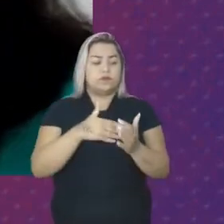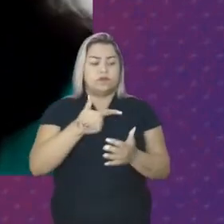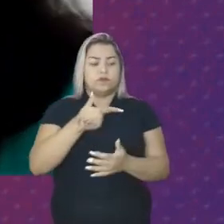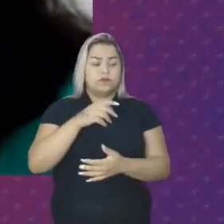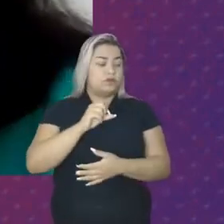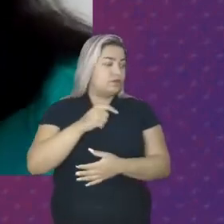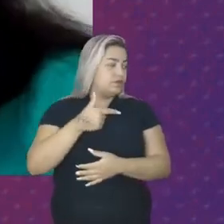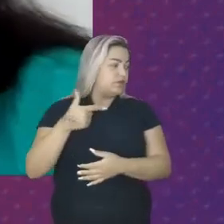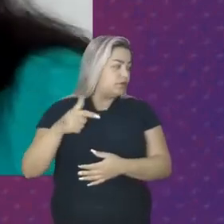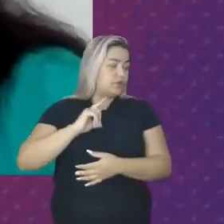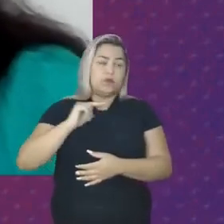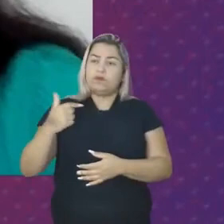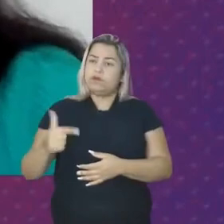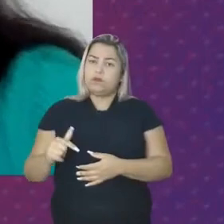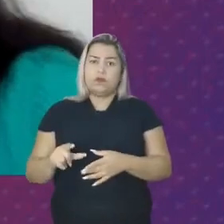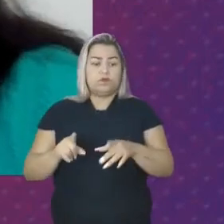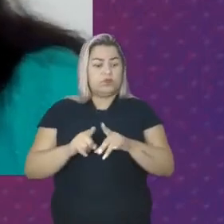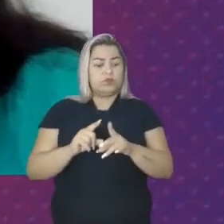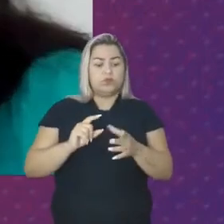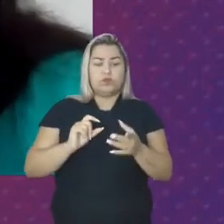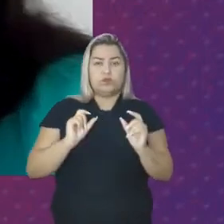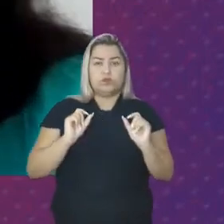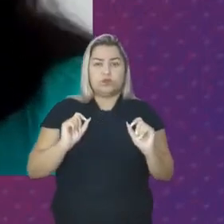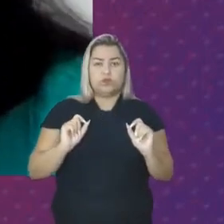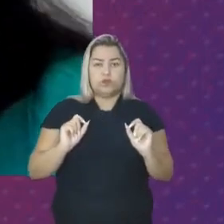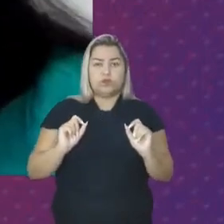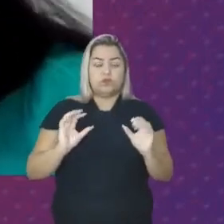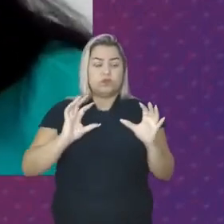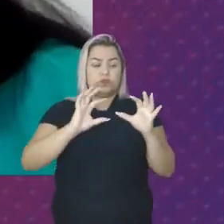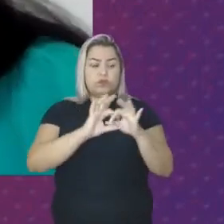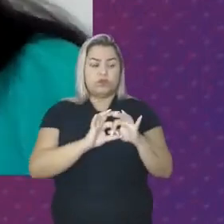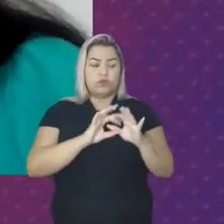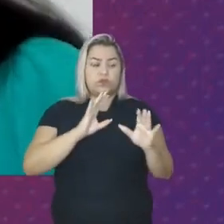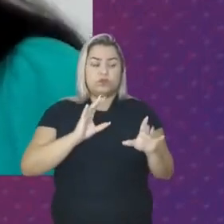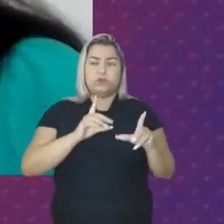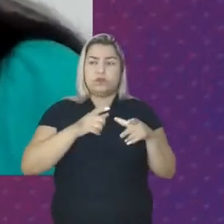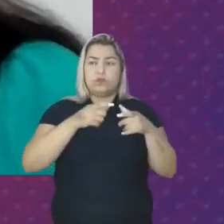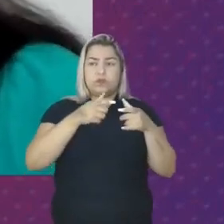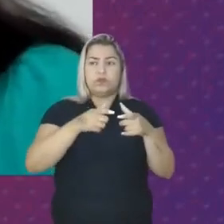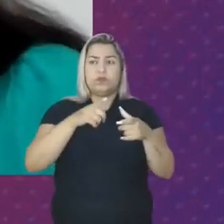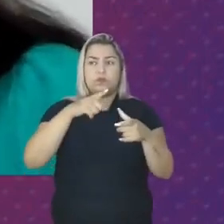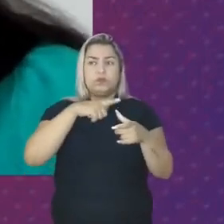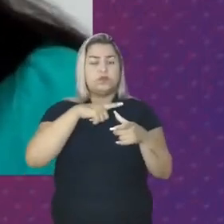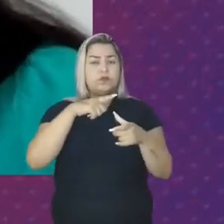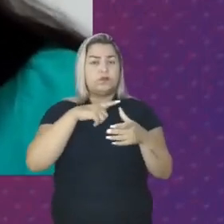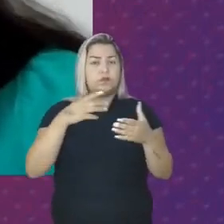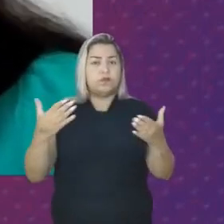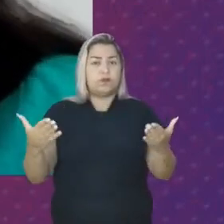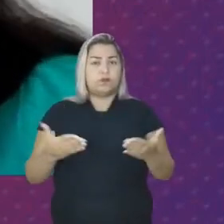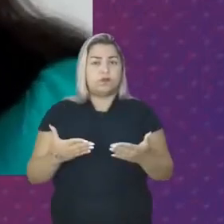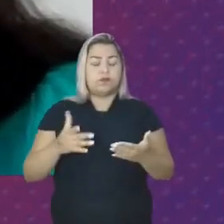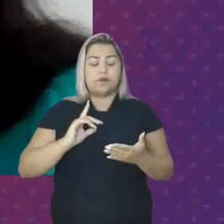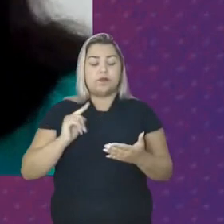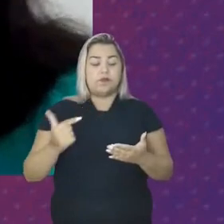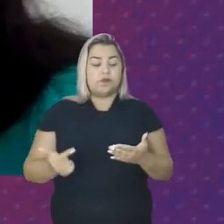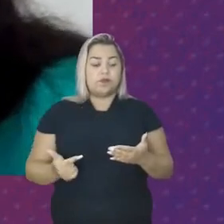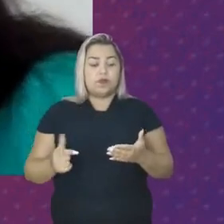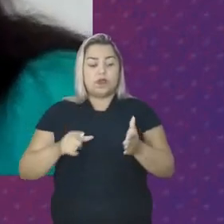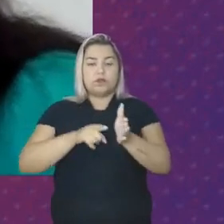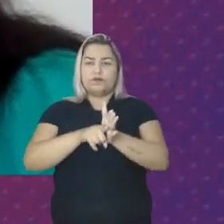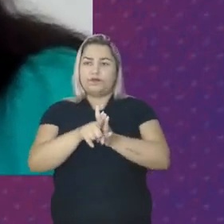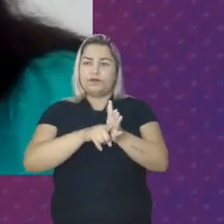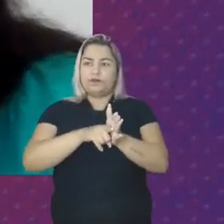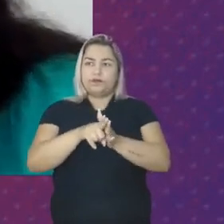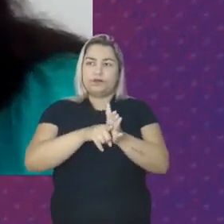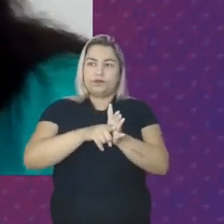2022, nós não temos mais essas pactuações com esses pontos focais, né? Também, atualmente, não existe uma